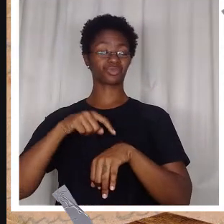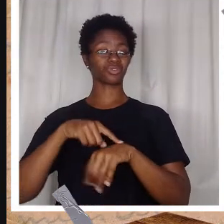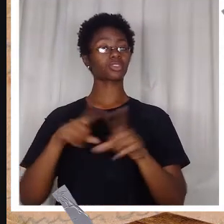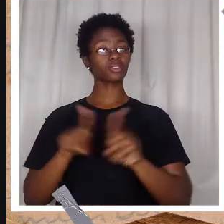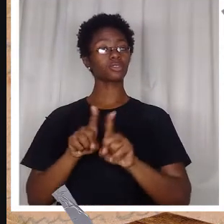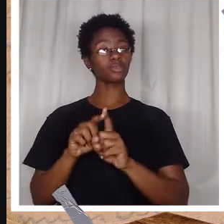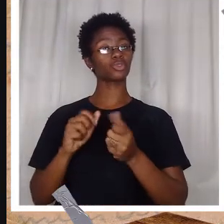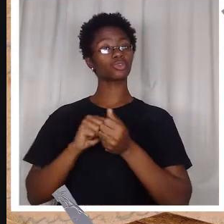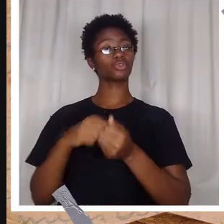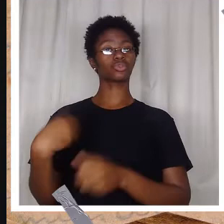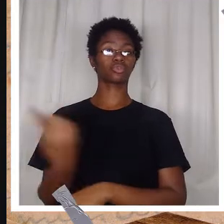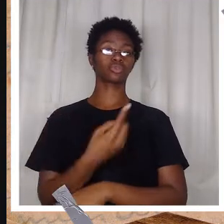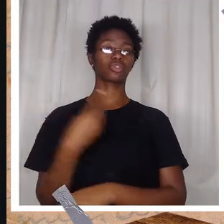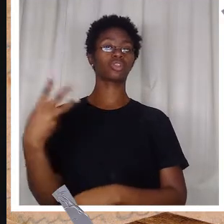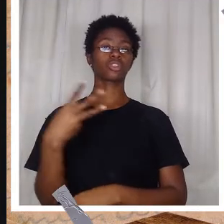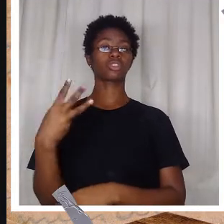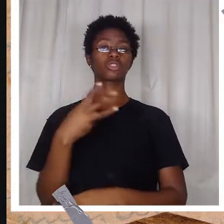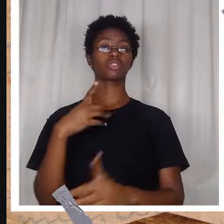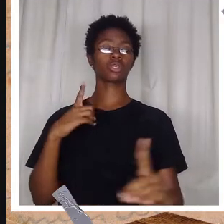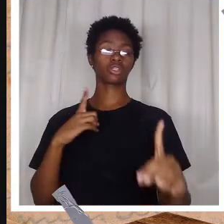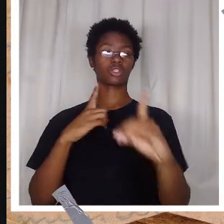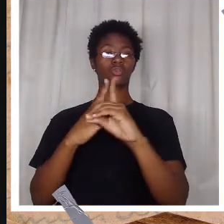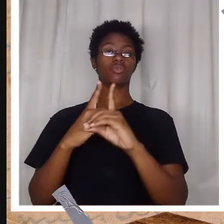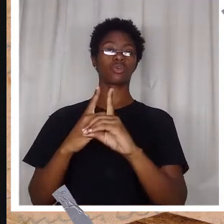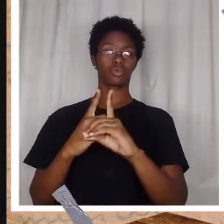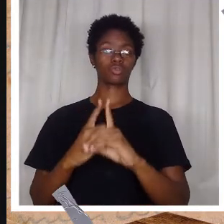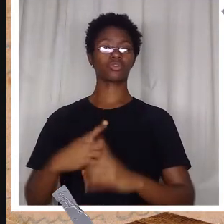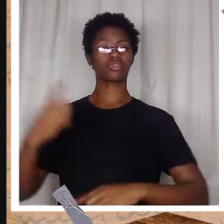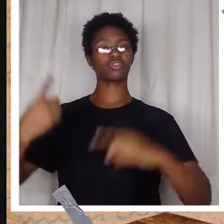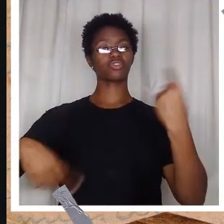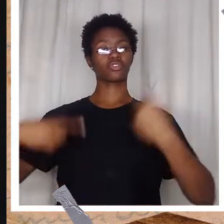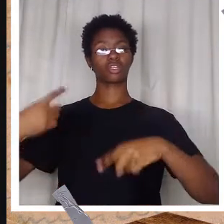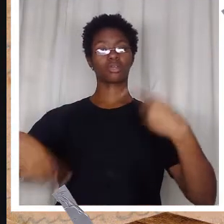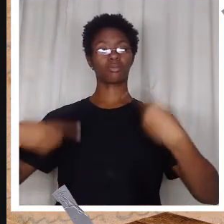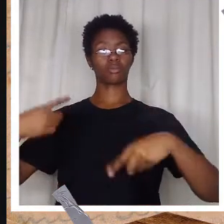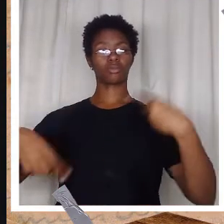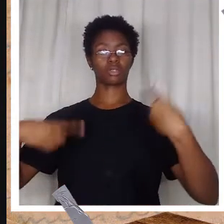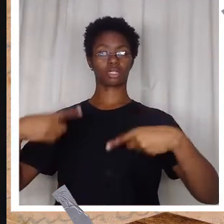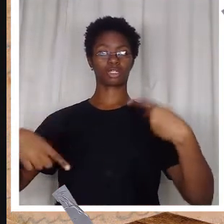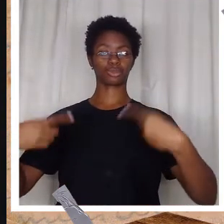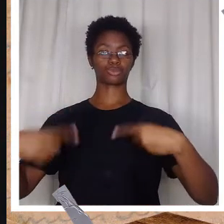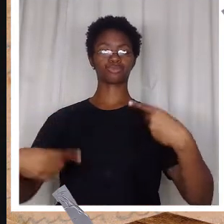estejam conosco no nosso terceiro encontro do ciclo de debates.